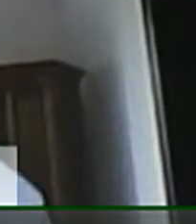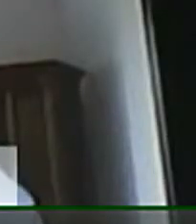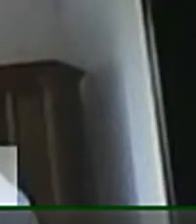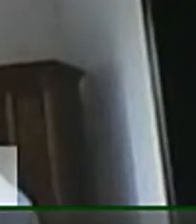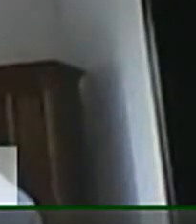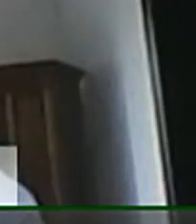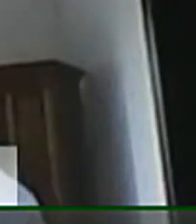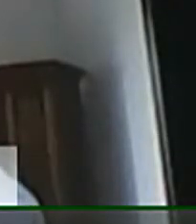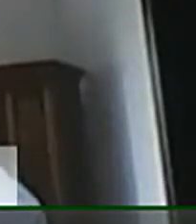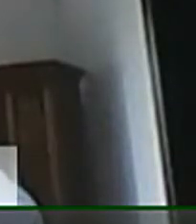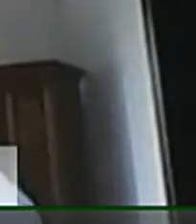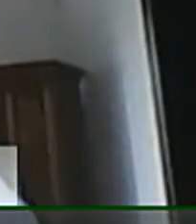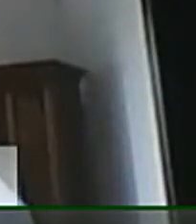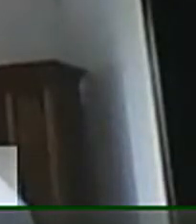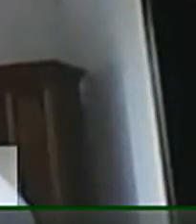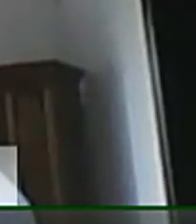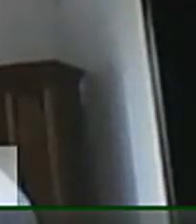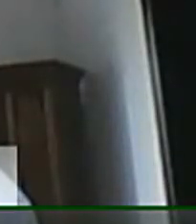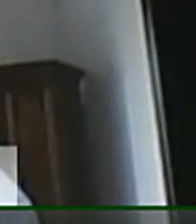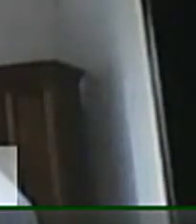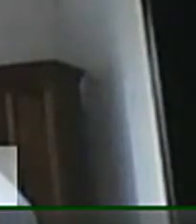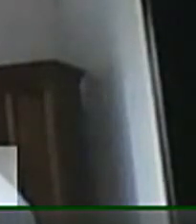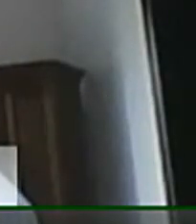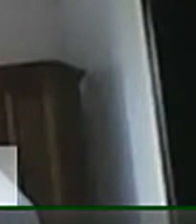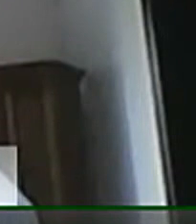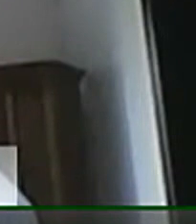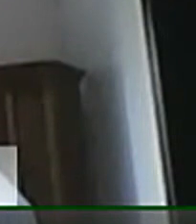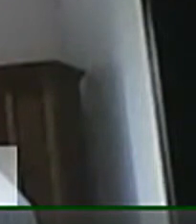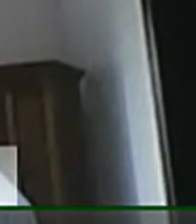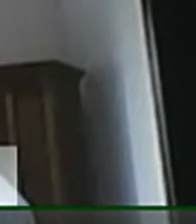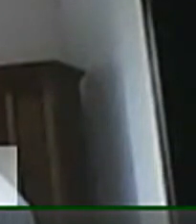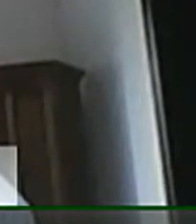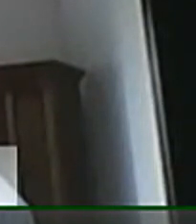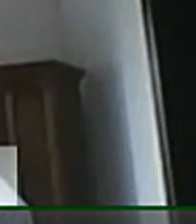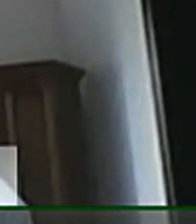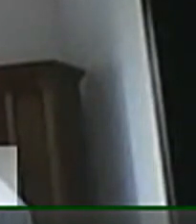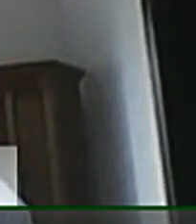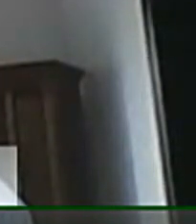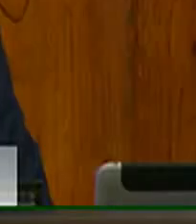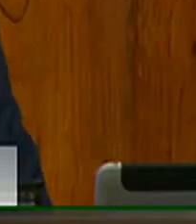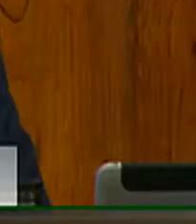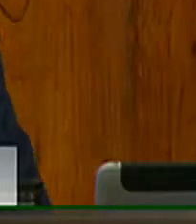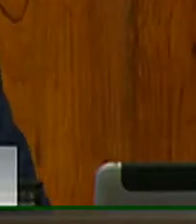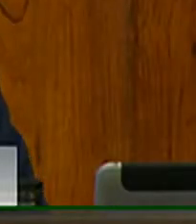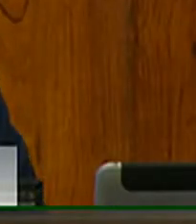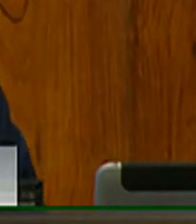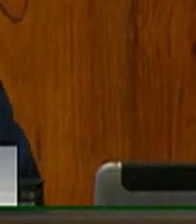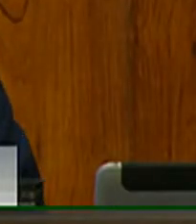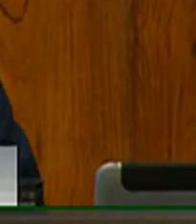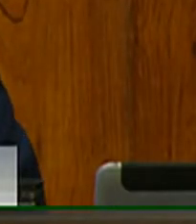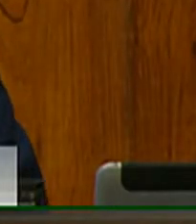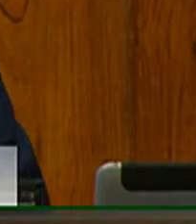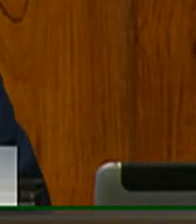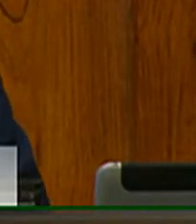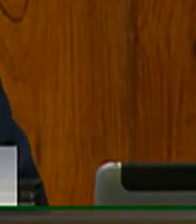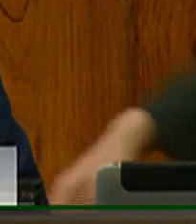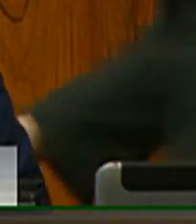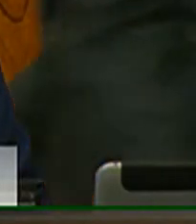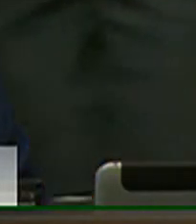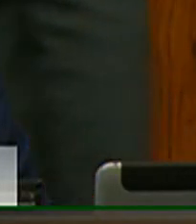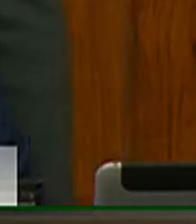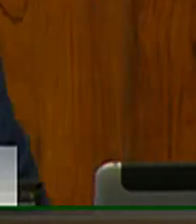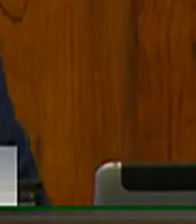acordo com o regimento. Ok. Apenas para justificar, presidente. Muito obrigado. Feito o registro, deputado Mainardi, então,